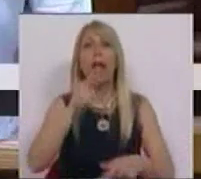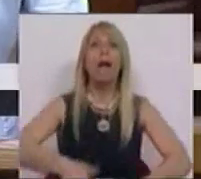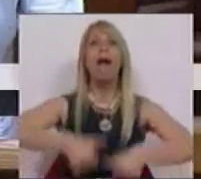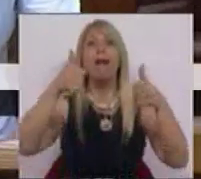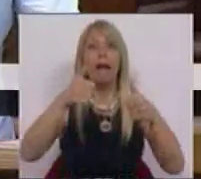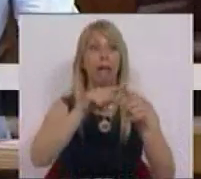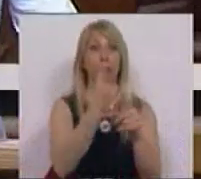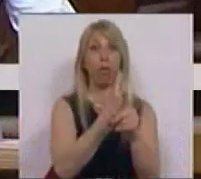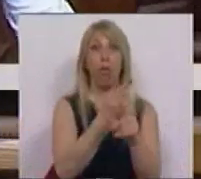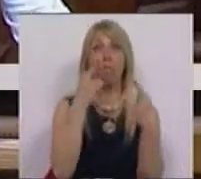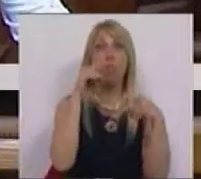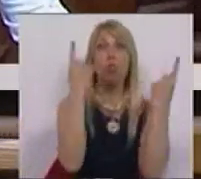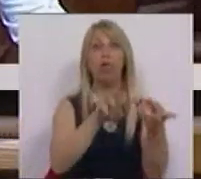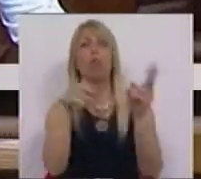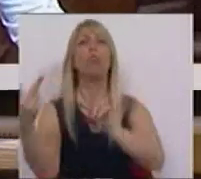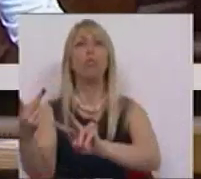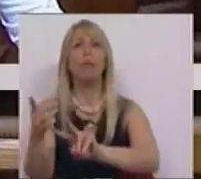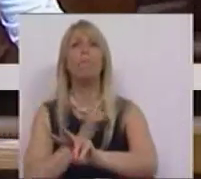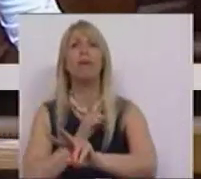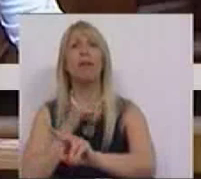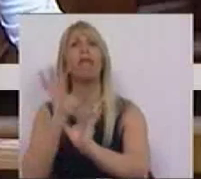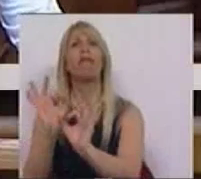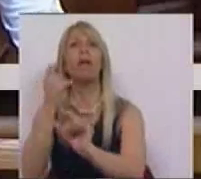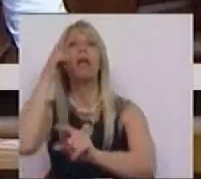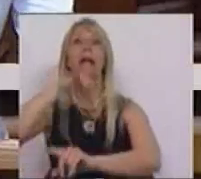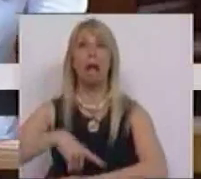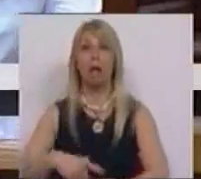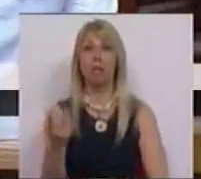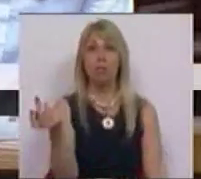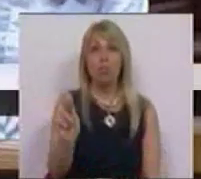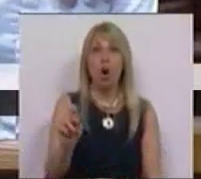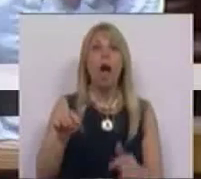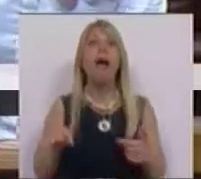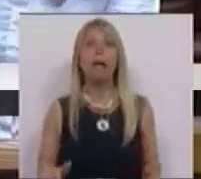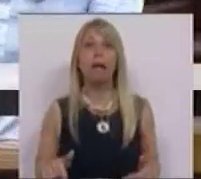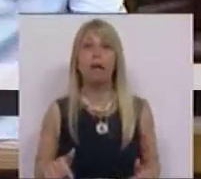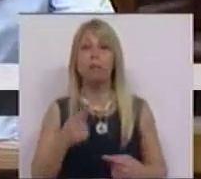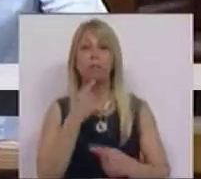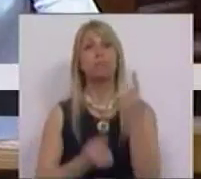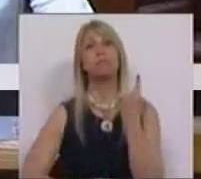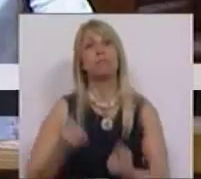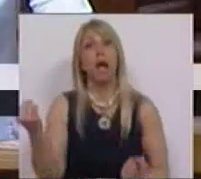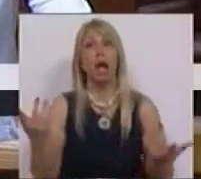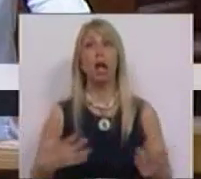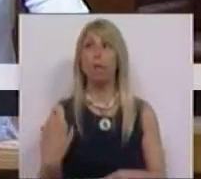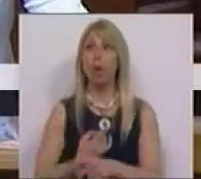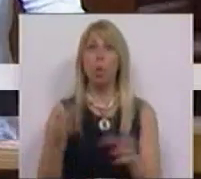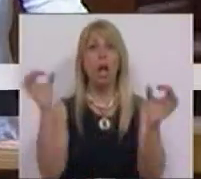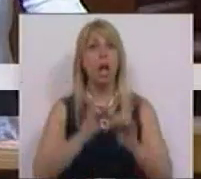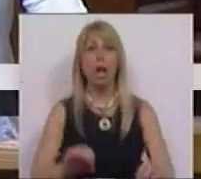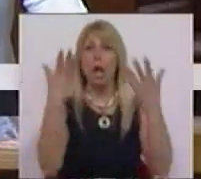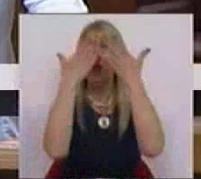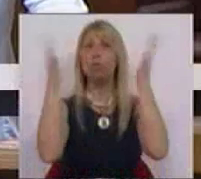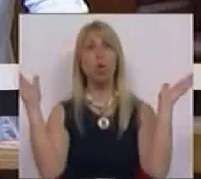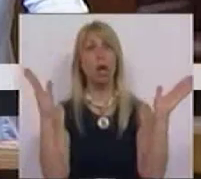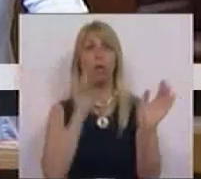para o privado. E chegados aqui, vêm reclamar aquilo que ninguém em democracia ousou